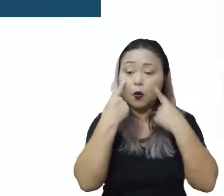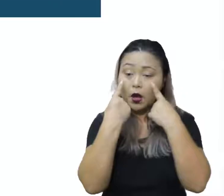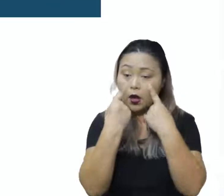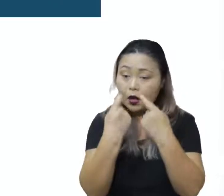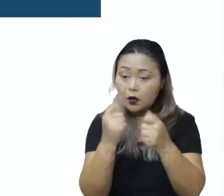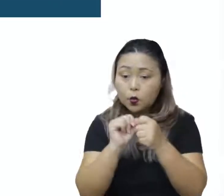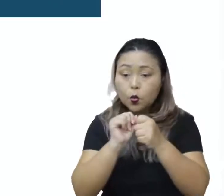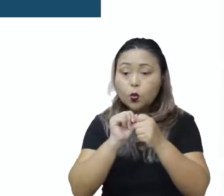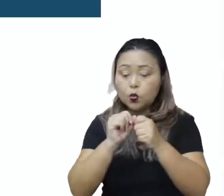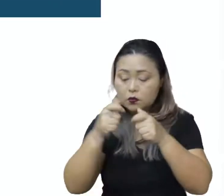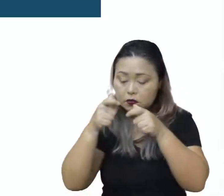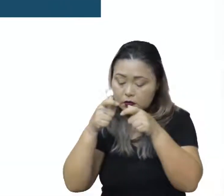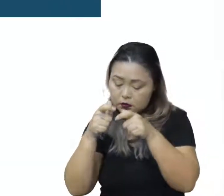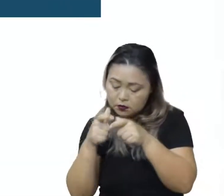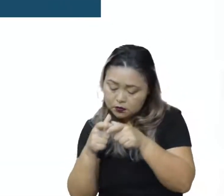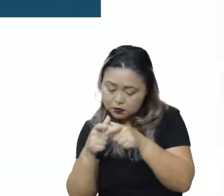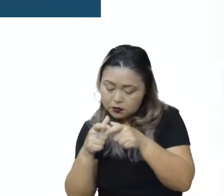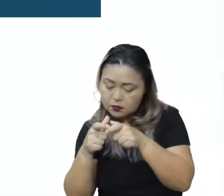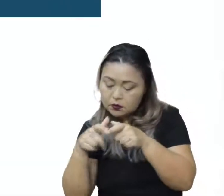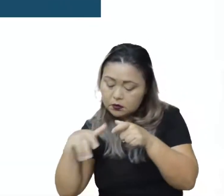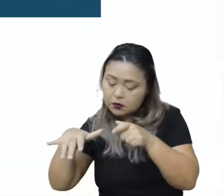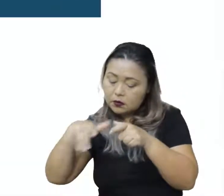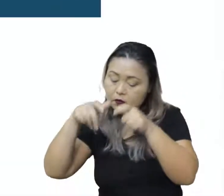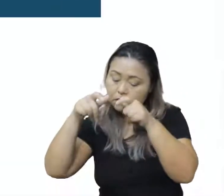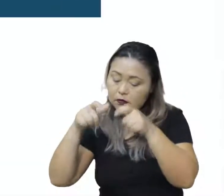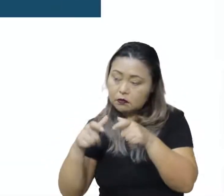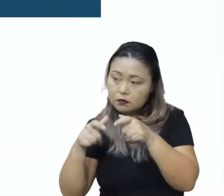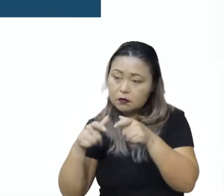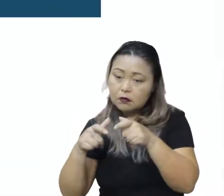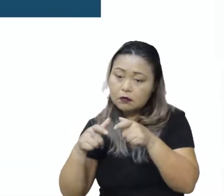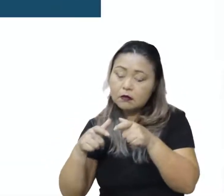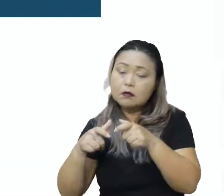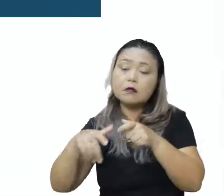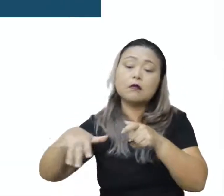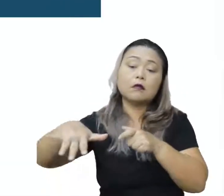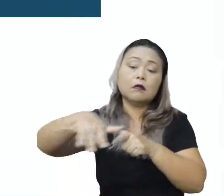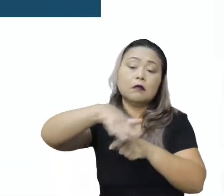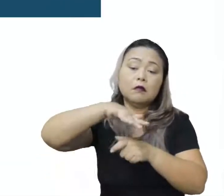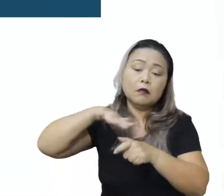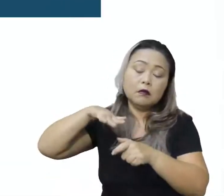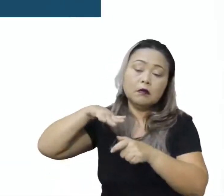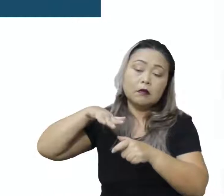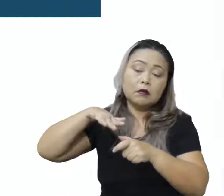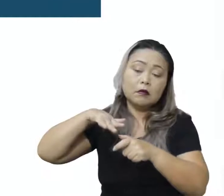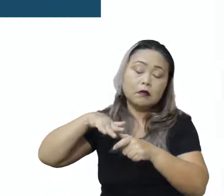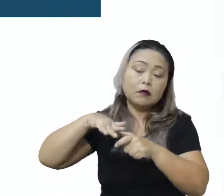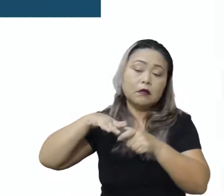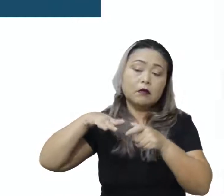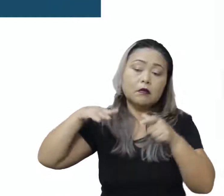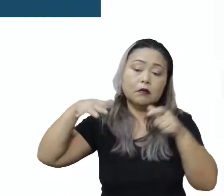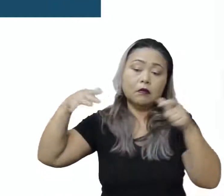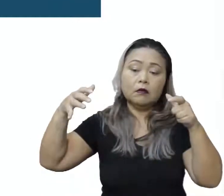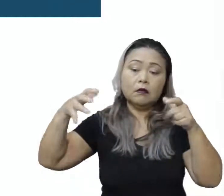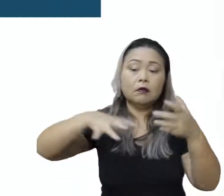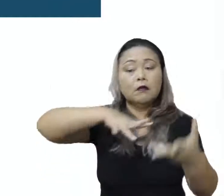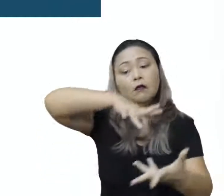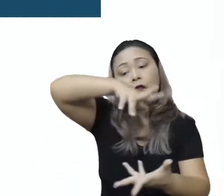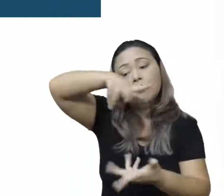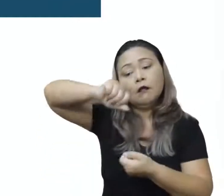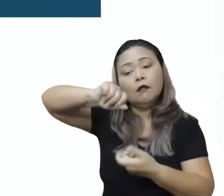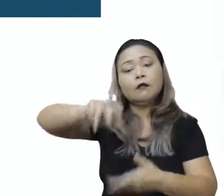que as escalas são de forma local, regional e global,